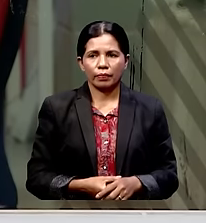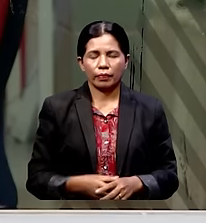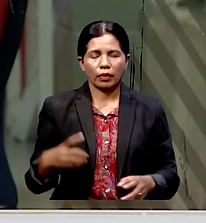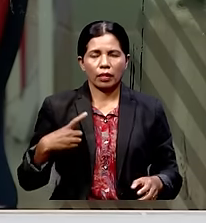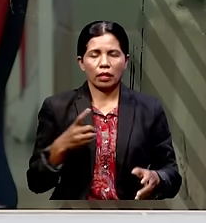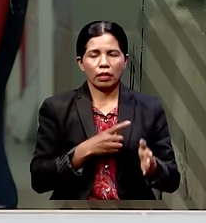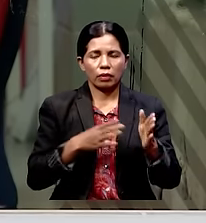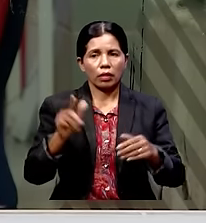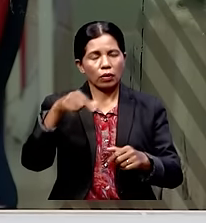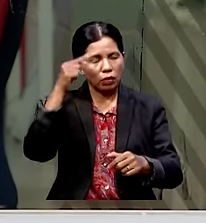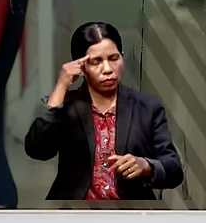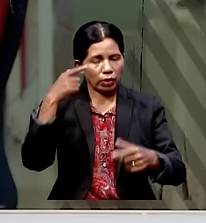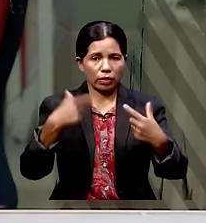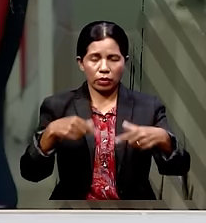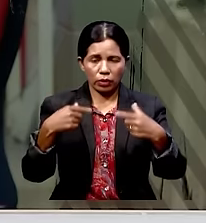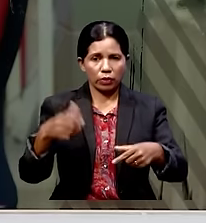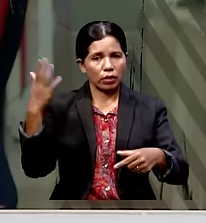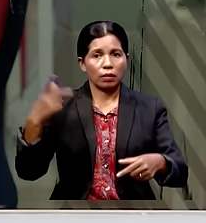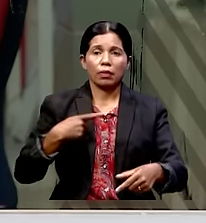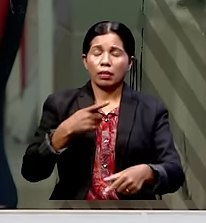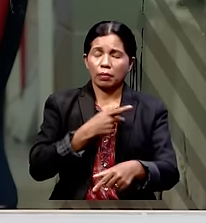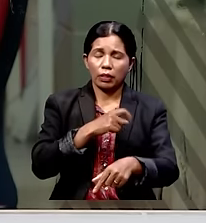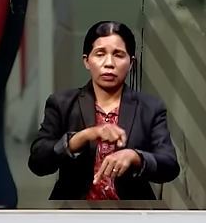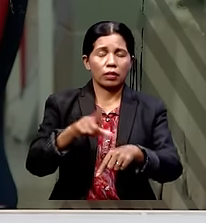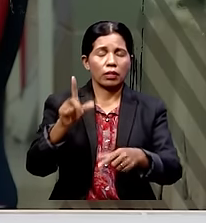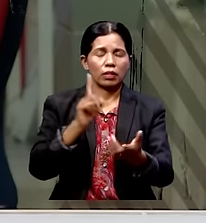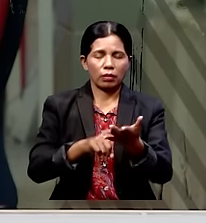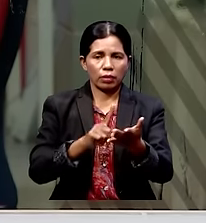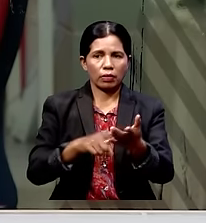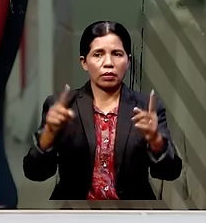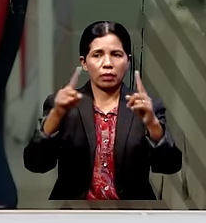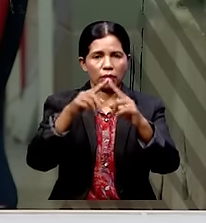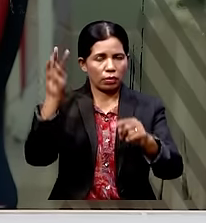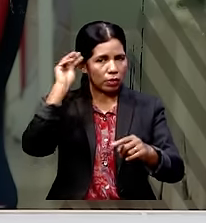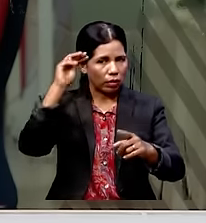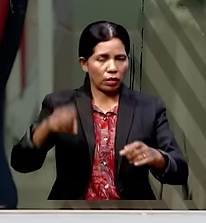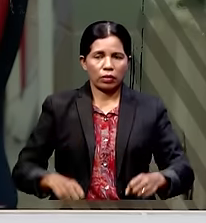Deputados do governo Aquila Armalo e plenária vão ir a debate orçamento para o Ministério da Saúde.